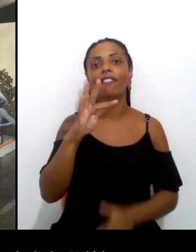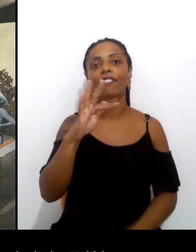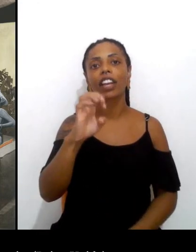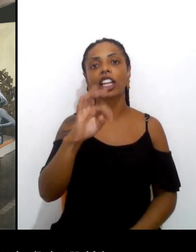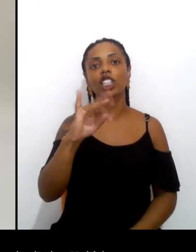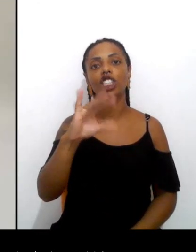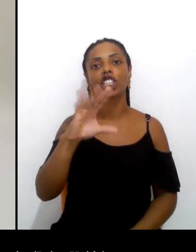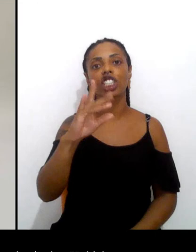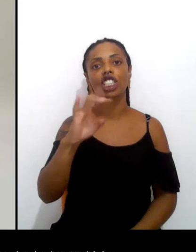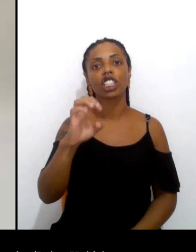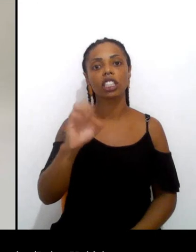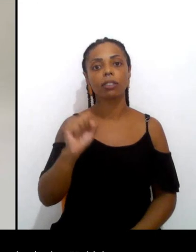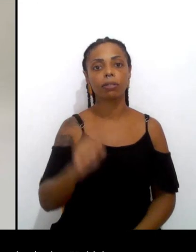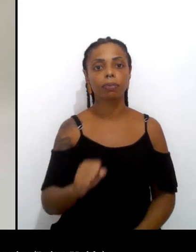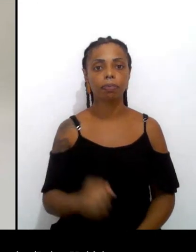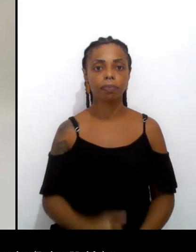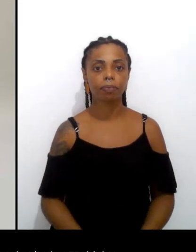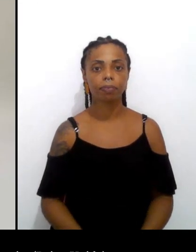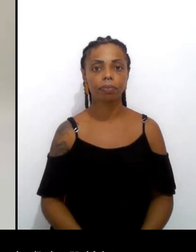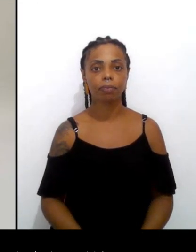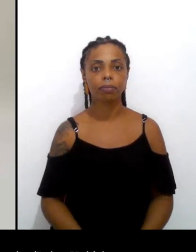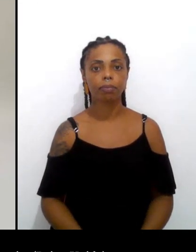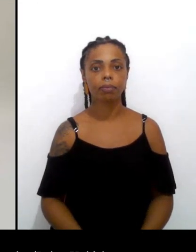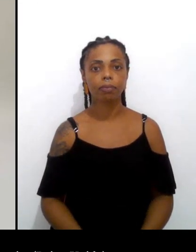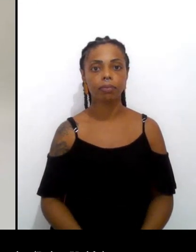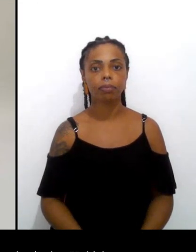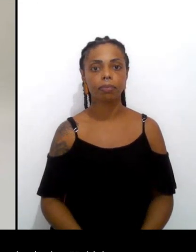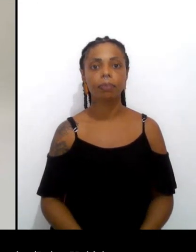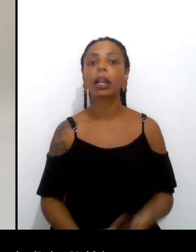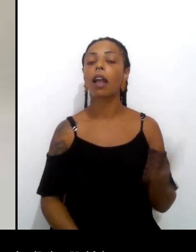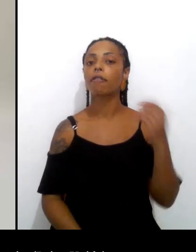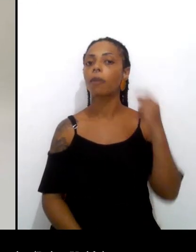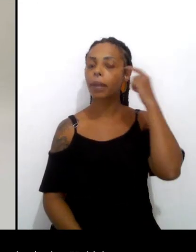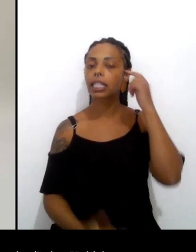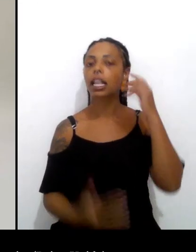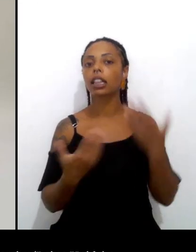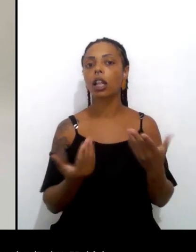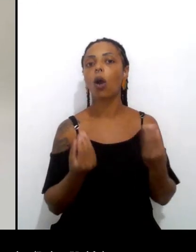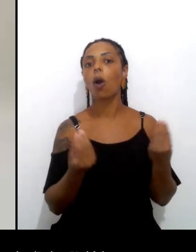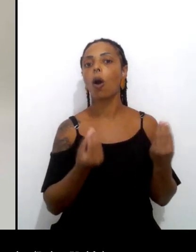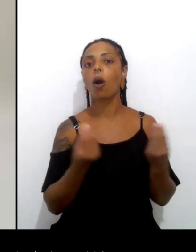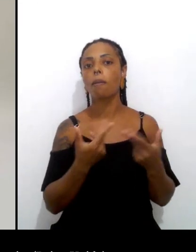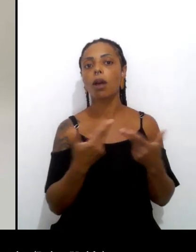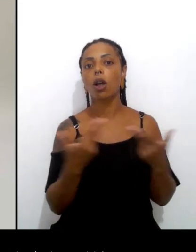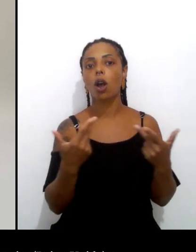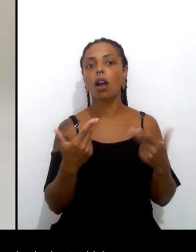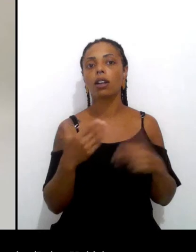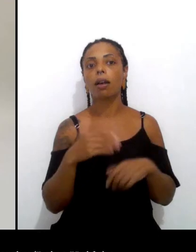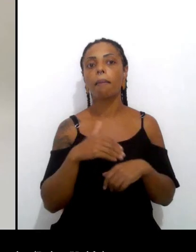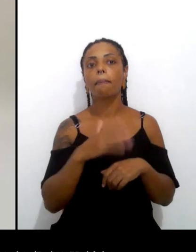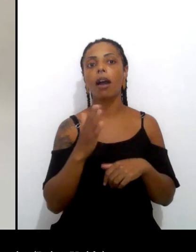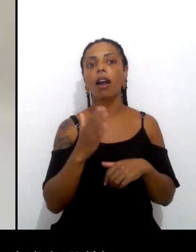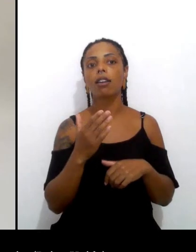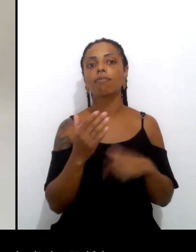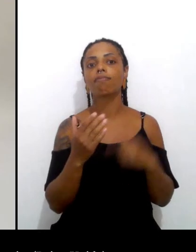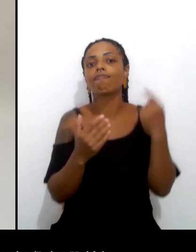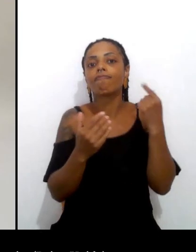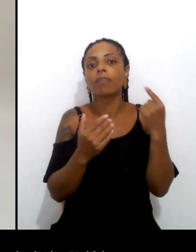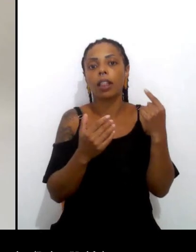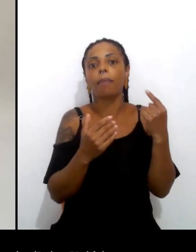Vamos pensar então nas energias mais primitivas bacon se interessava muito por essas